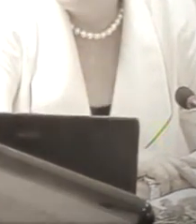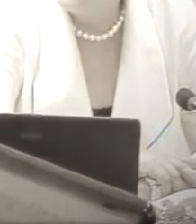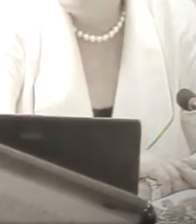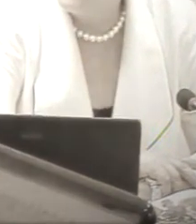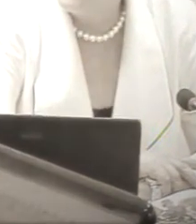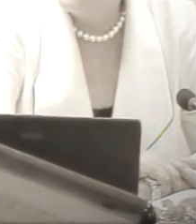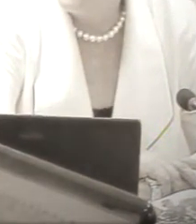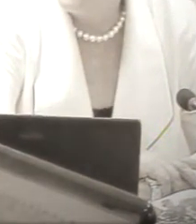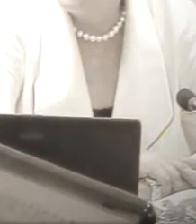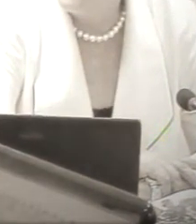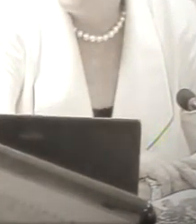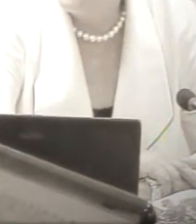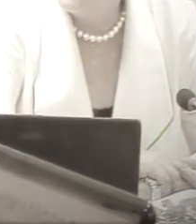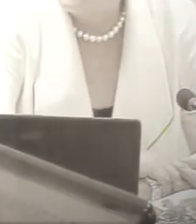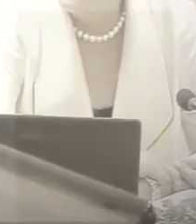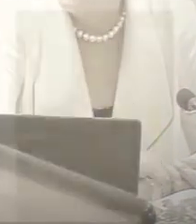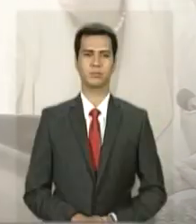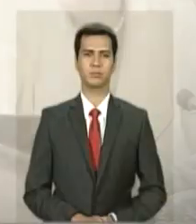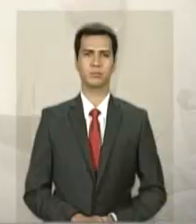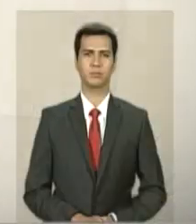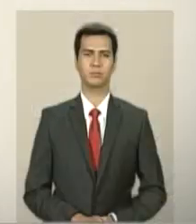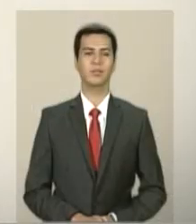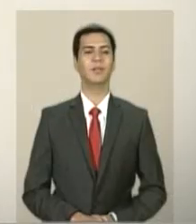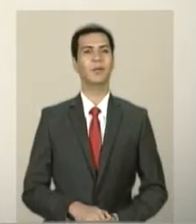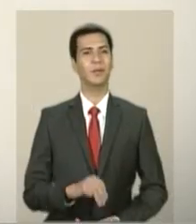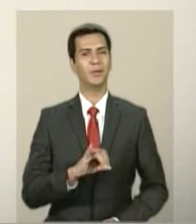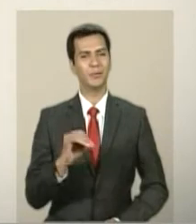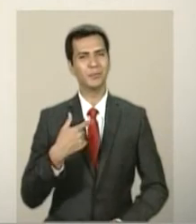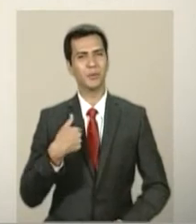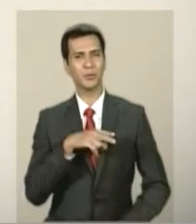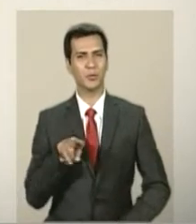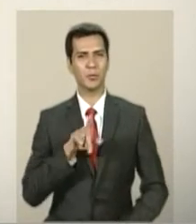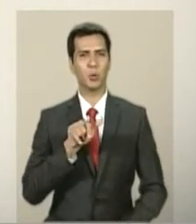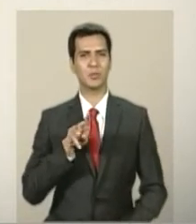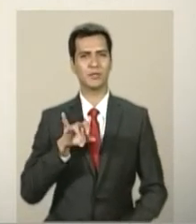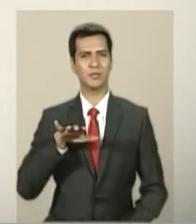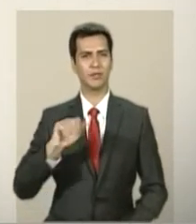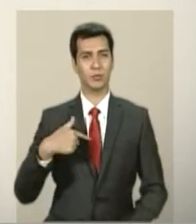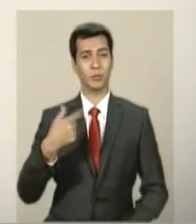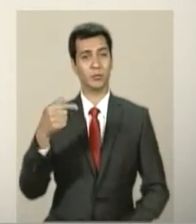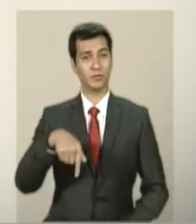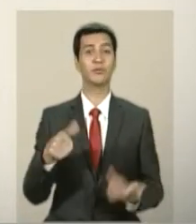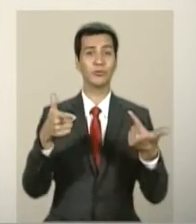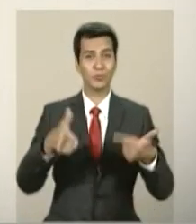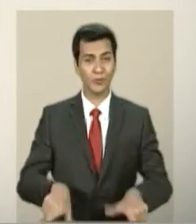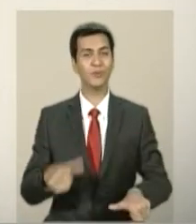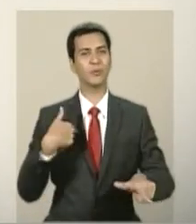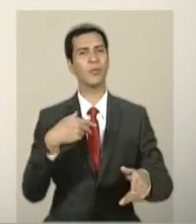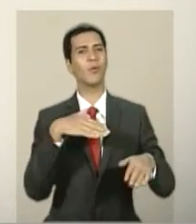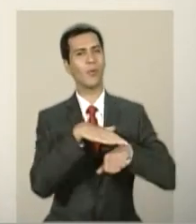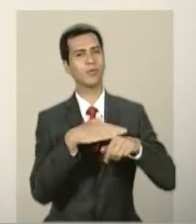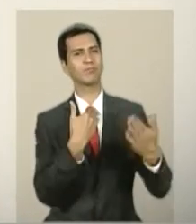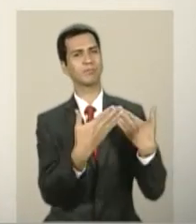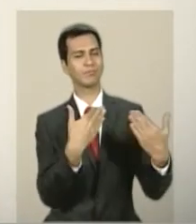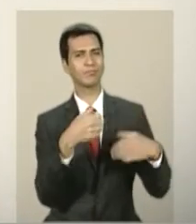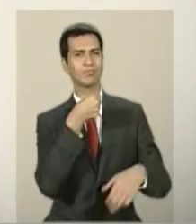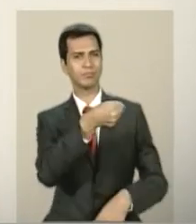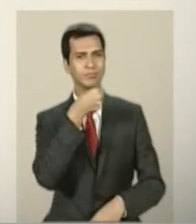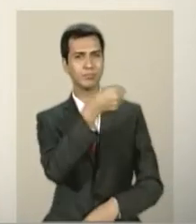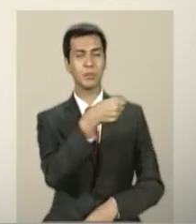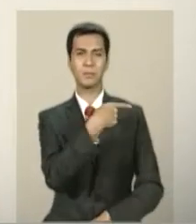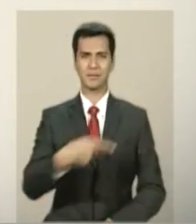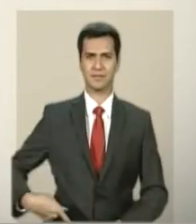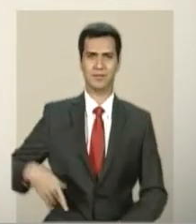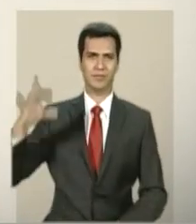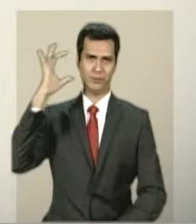café com a Presidenta Olá eu sou Luciano ciências estou aqui para mais um café com a Presidenta o nosso encontro semanal